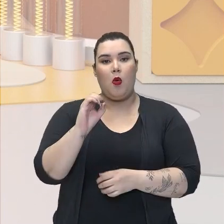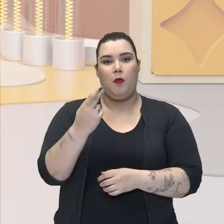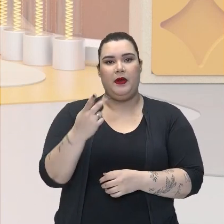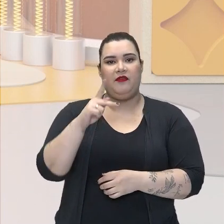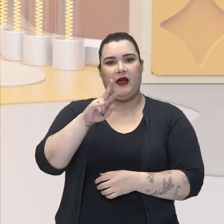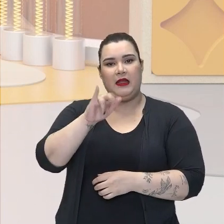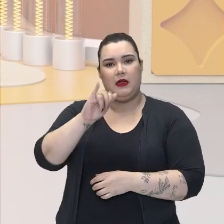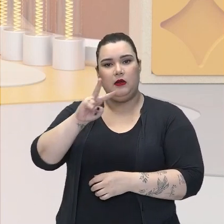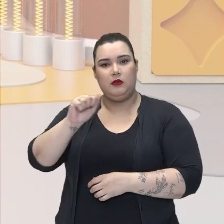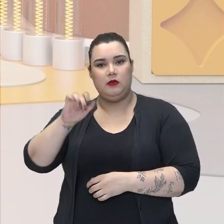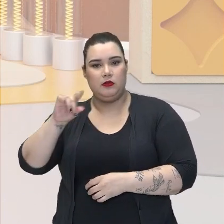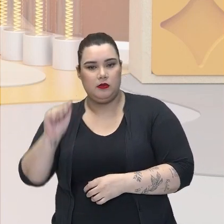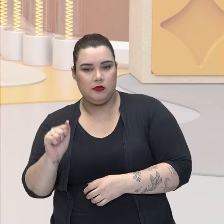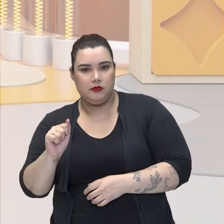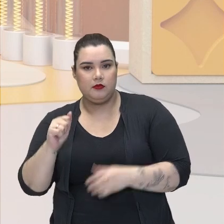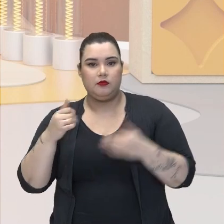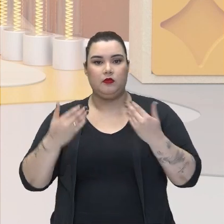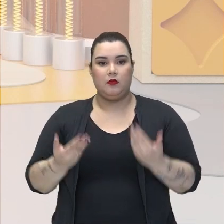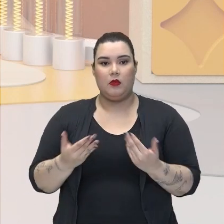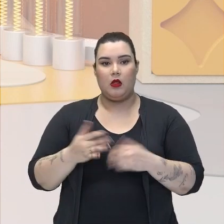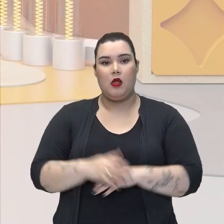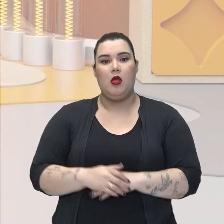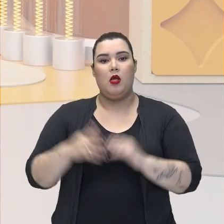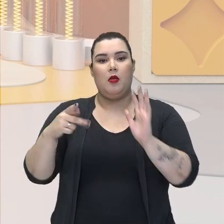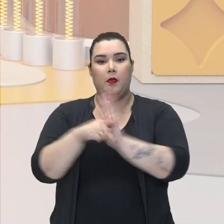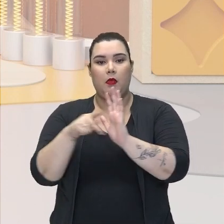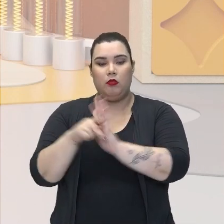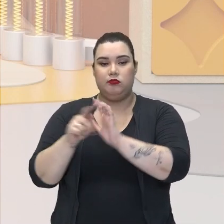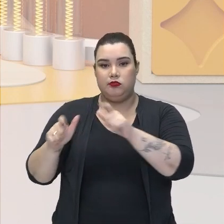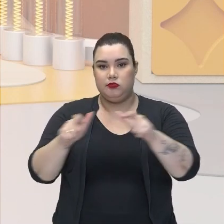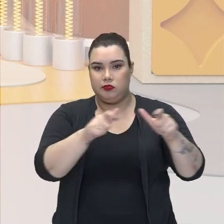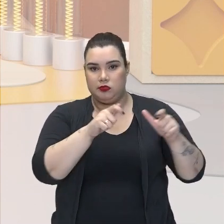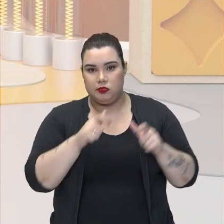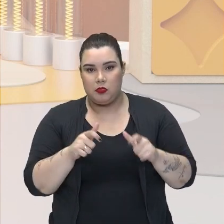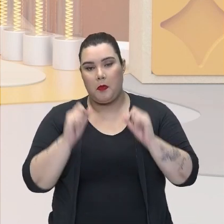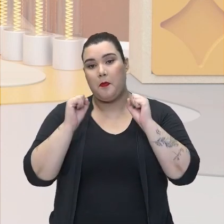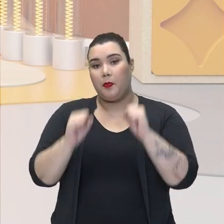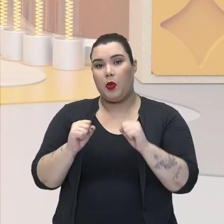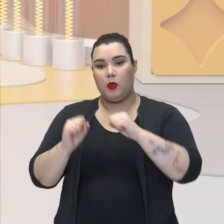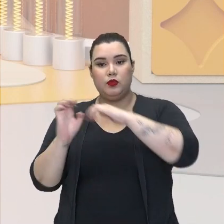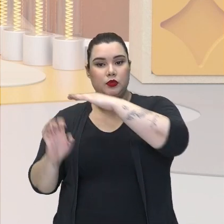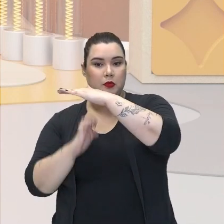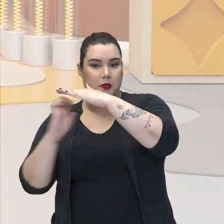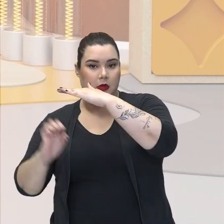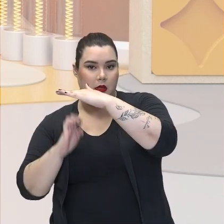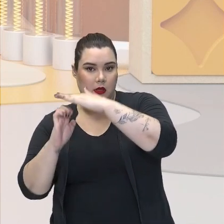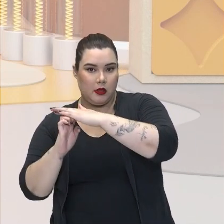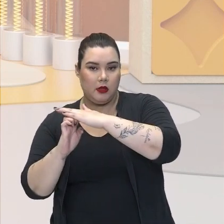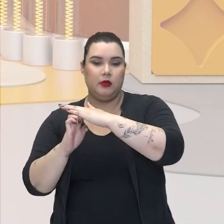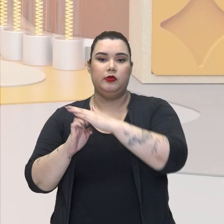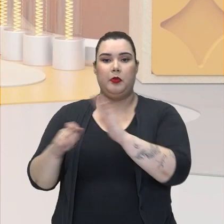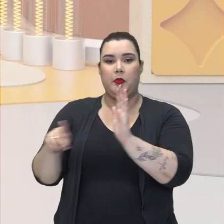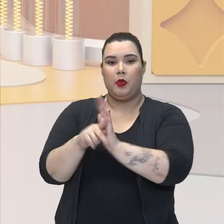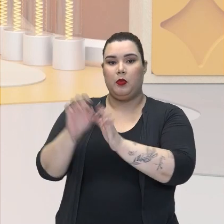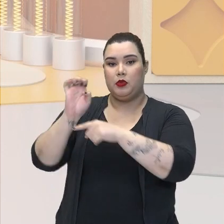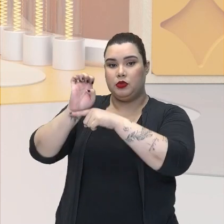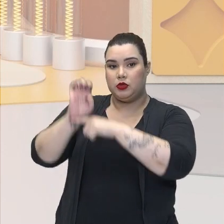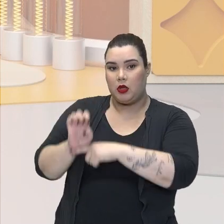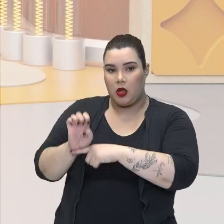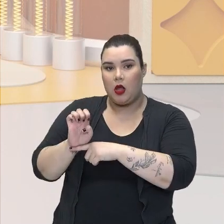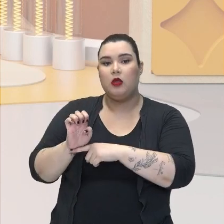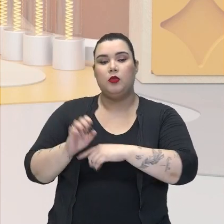O Estado ele pode ter ali propriedades também, certo? Pode ter empresas também, a gente chama de empresas estatais, tá?